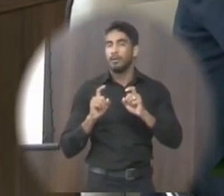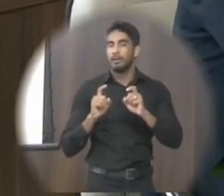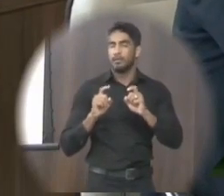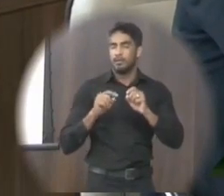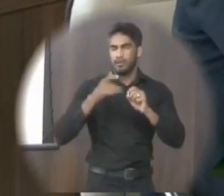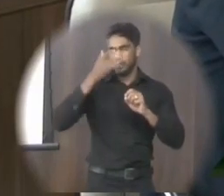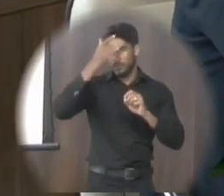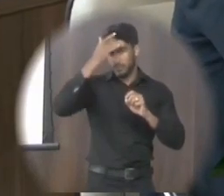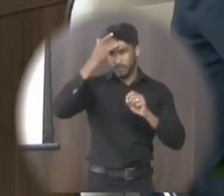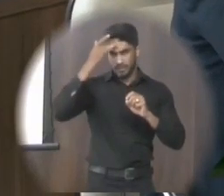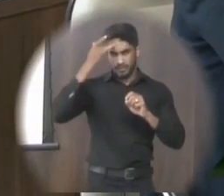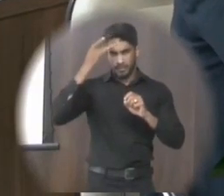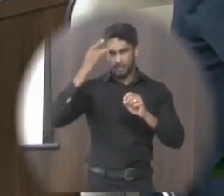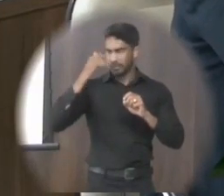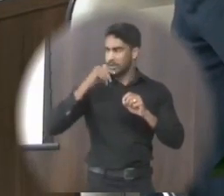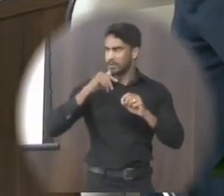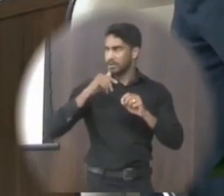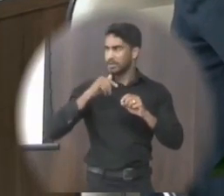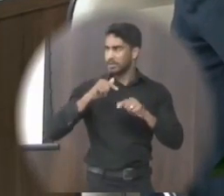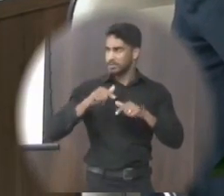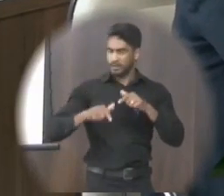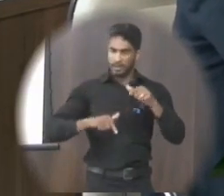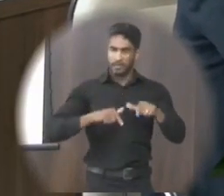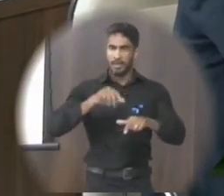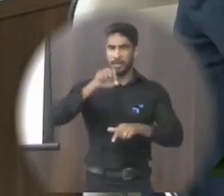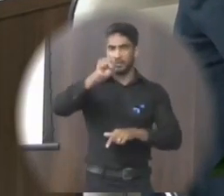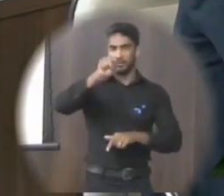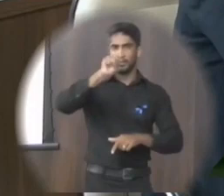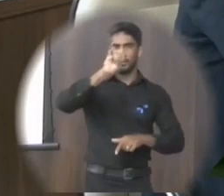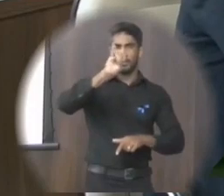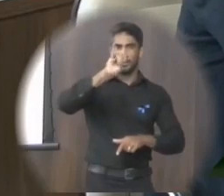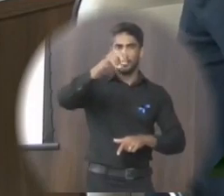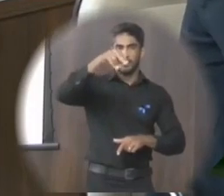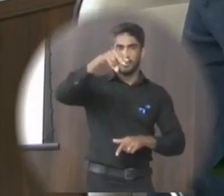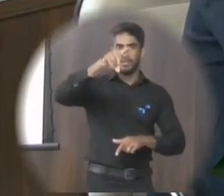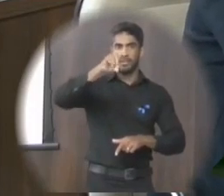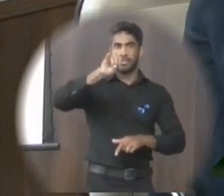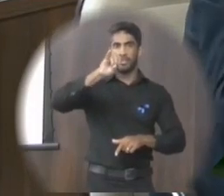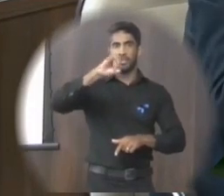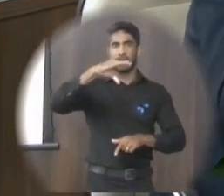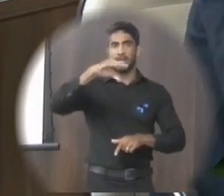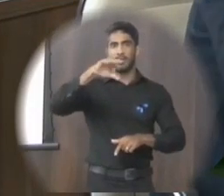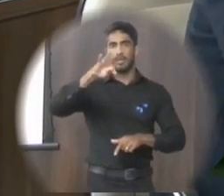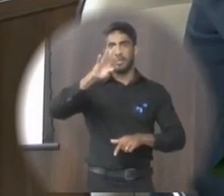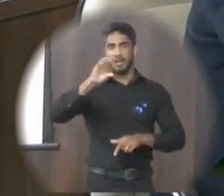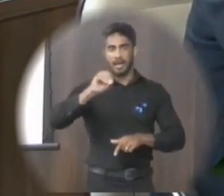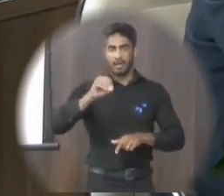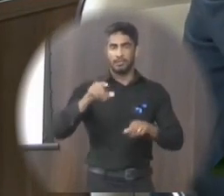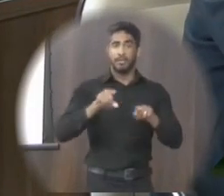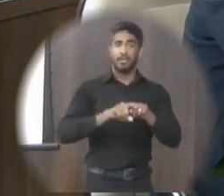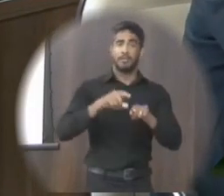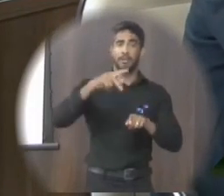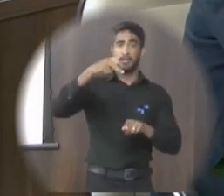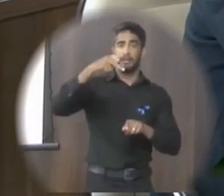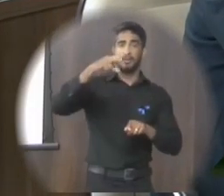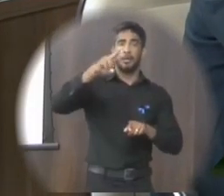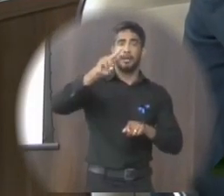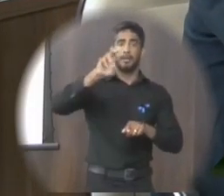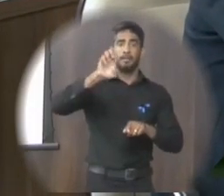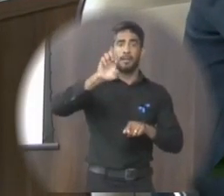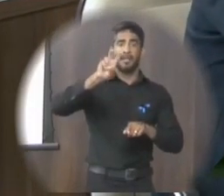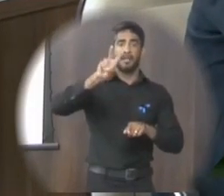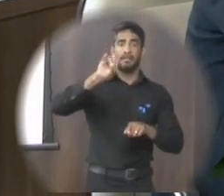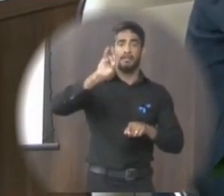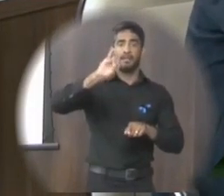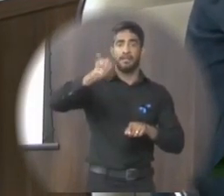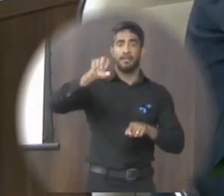funcionários públicos, com o sindicato, com a Previjan e com a prefeitura, de onde